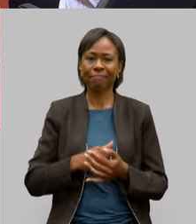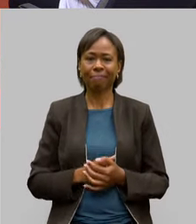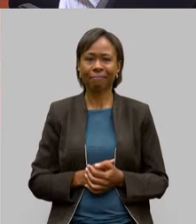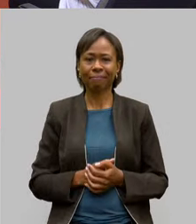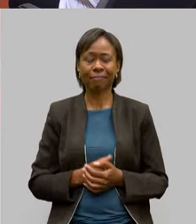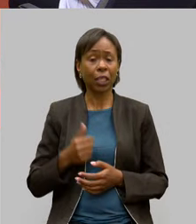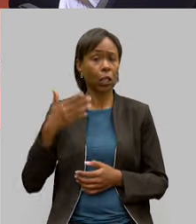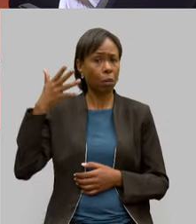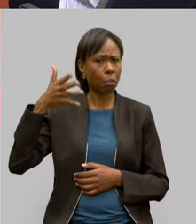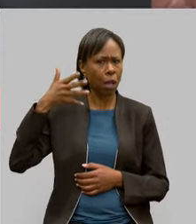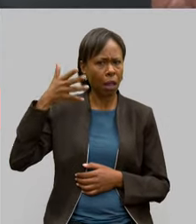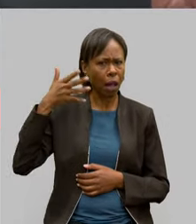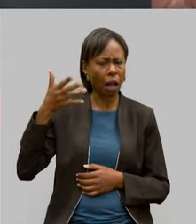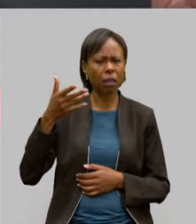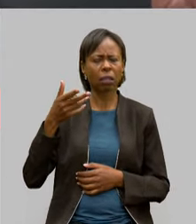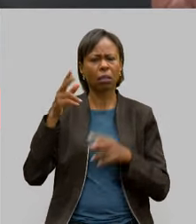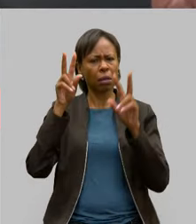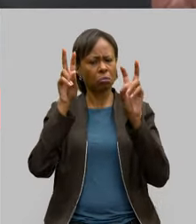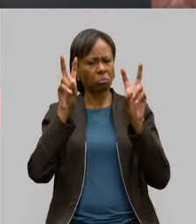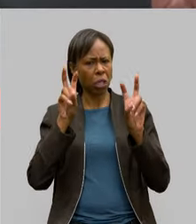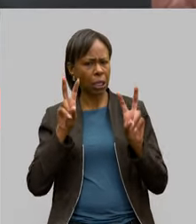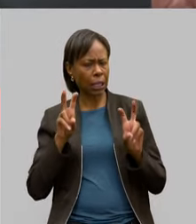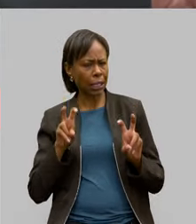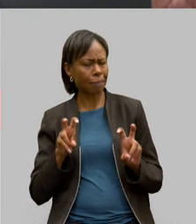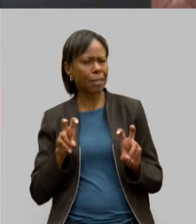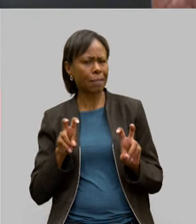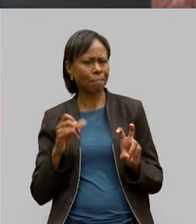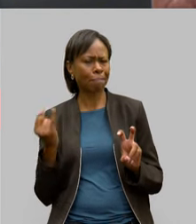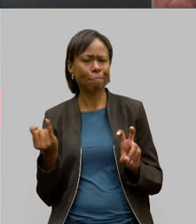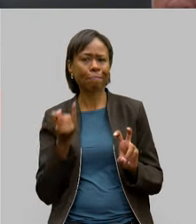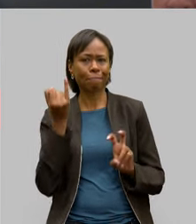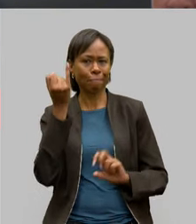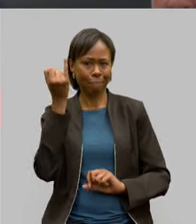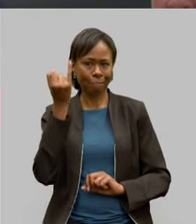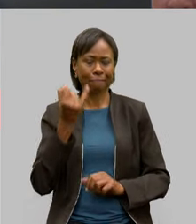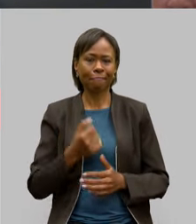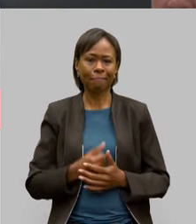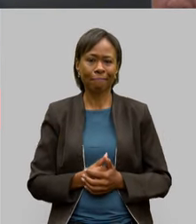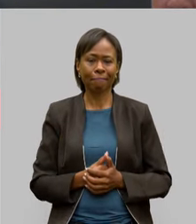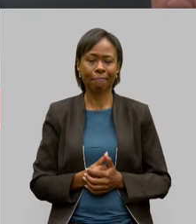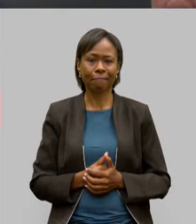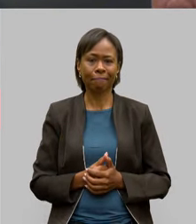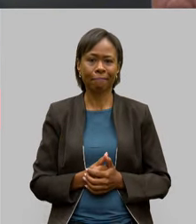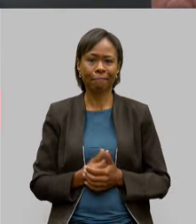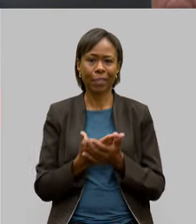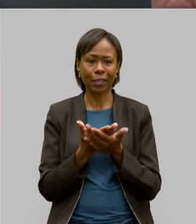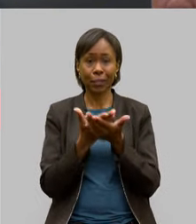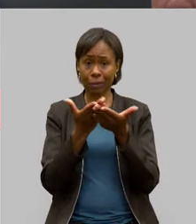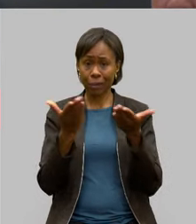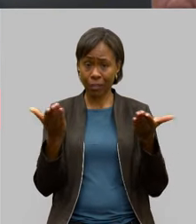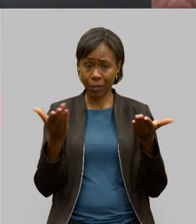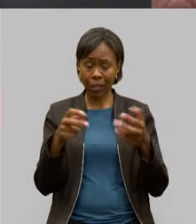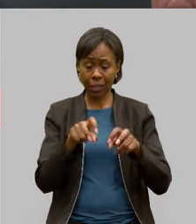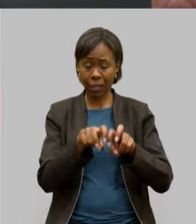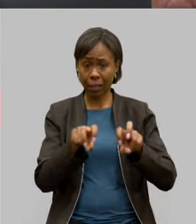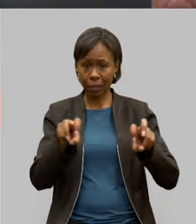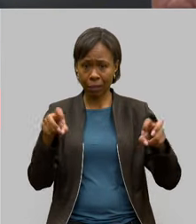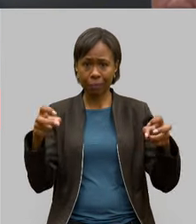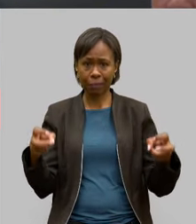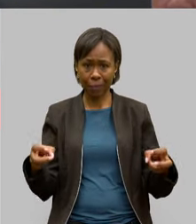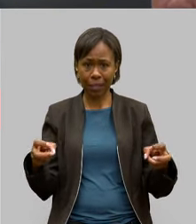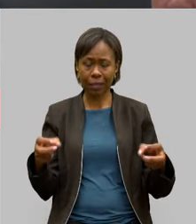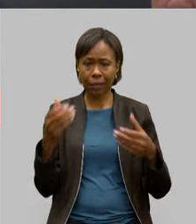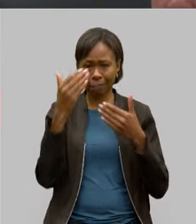palestras e apresentações da maior qualidade sobre o tema eh senhoras e senhores da mesa